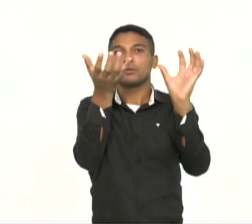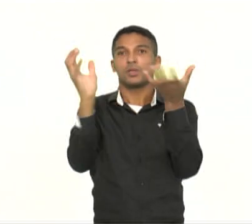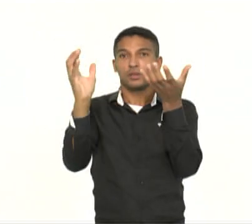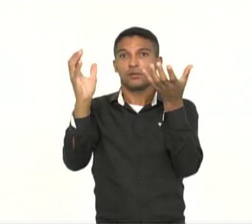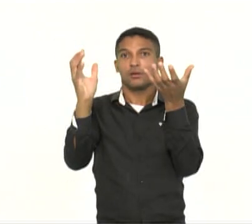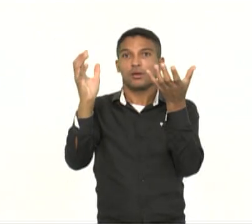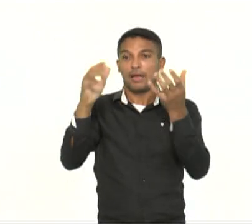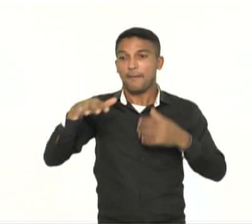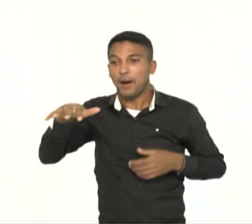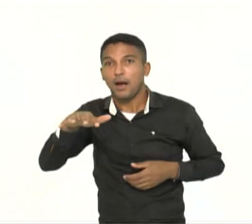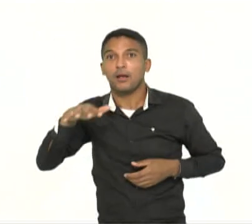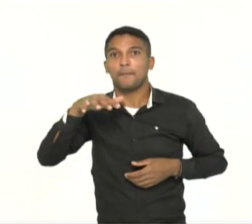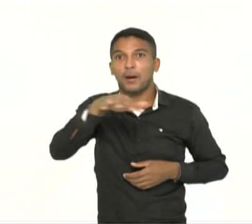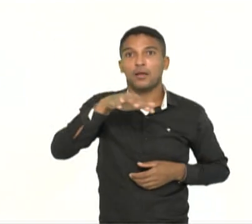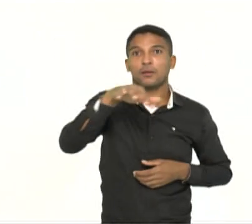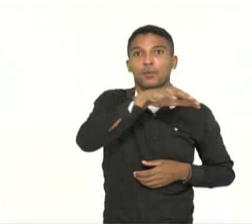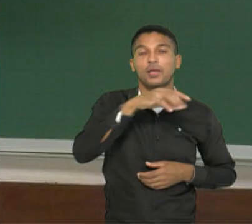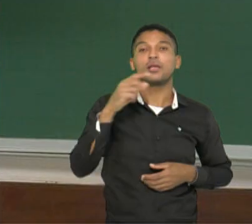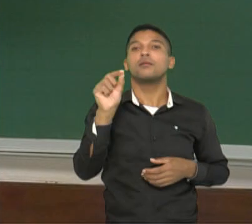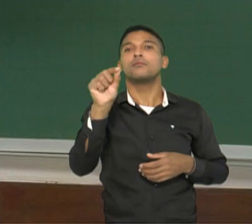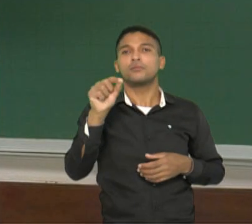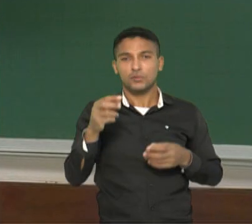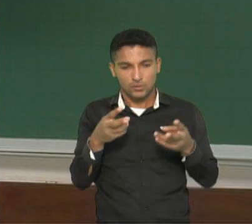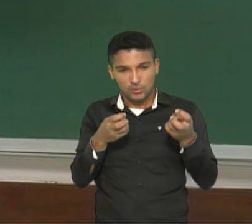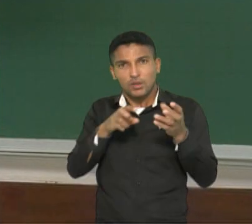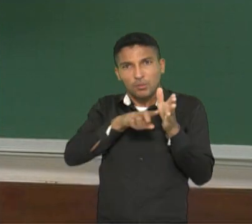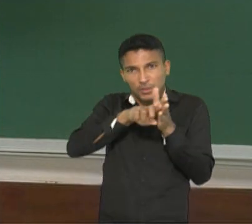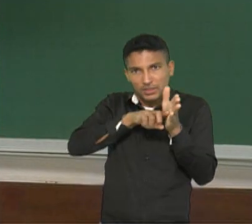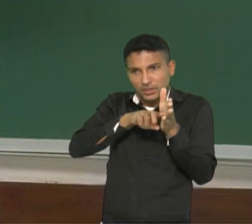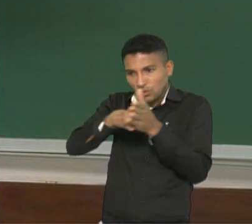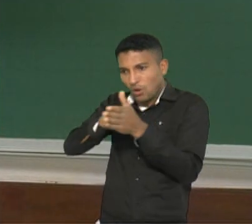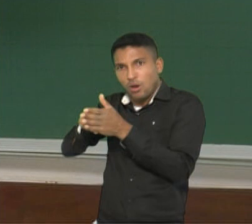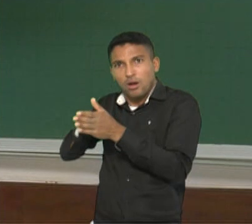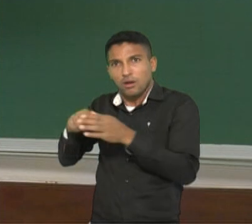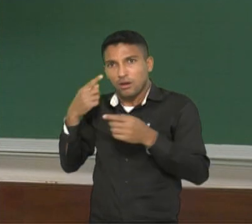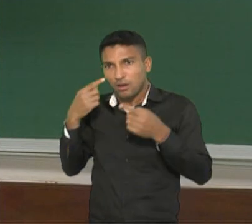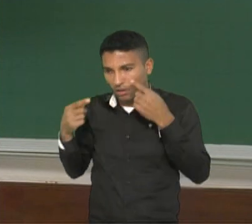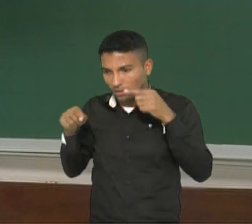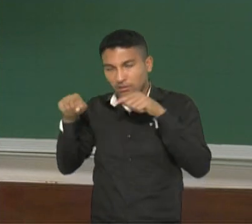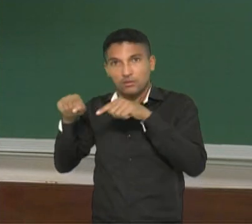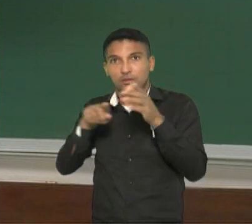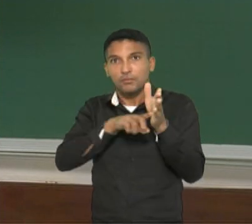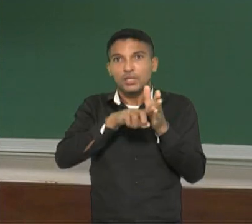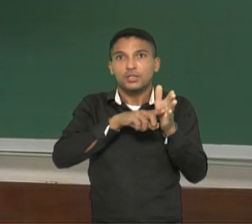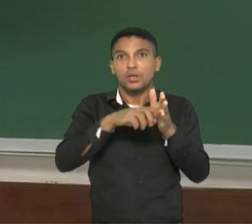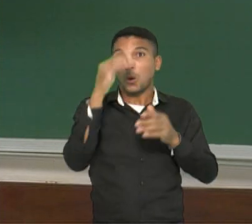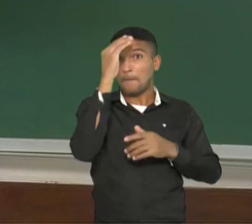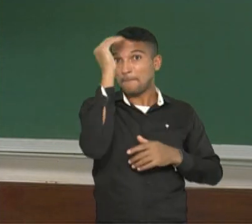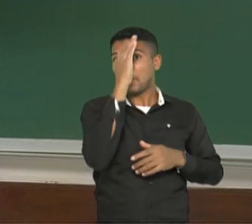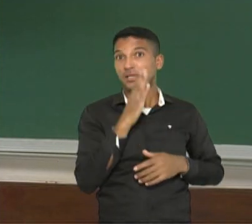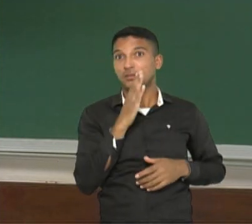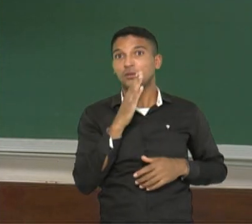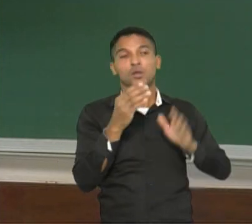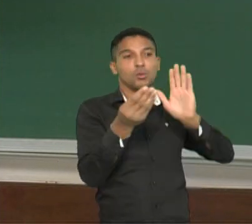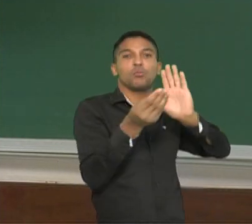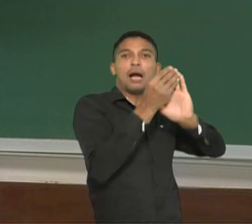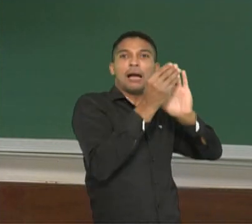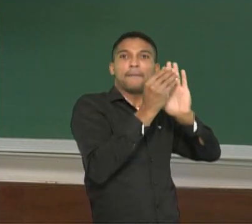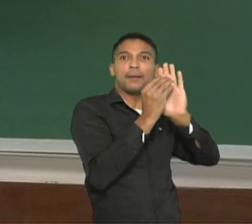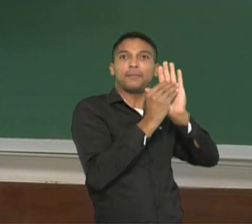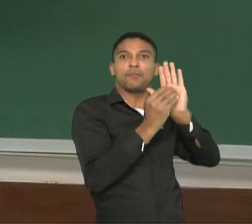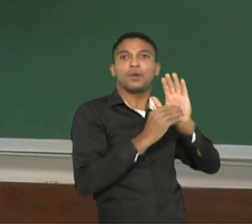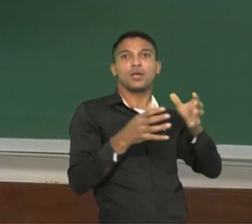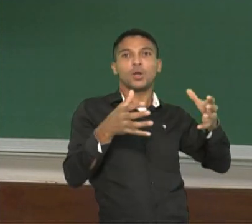ver, a imagem dele aqui. Já é falecido, mas falecido há pouco tempo. Então é algo bastante